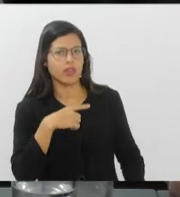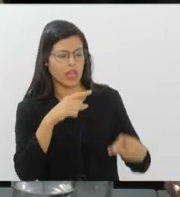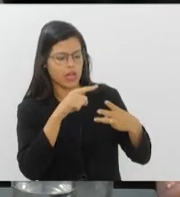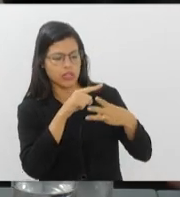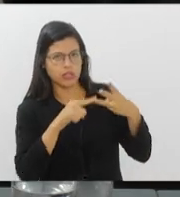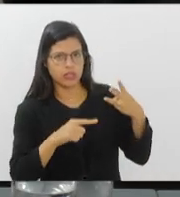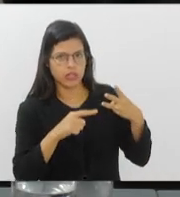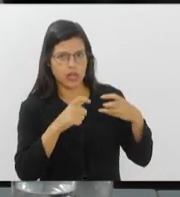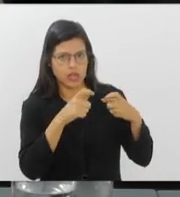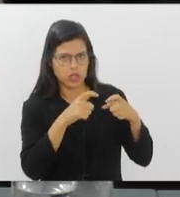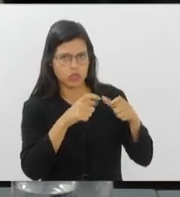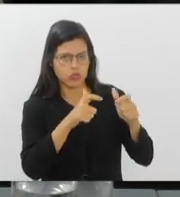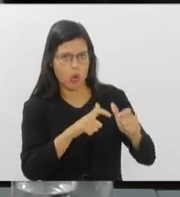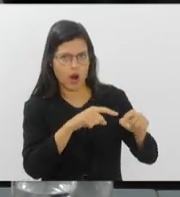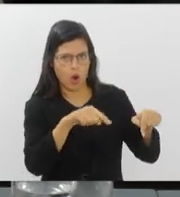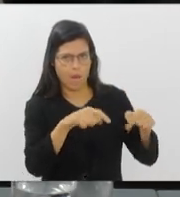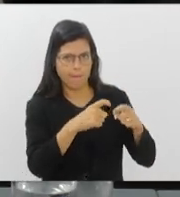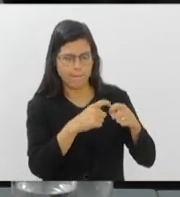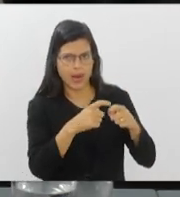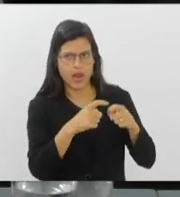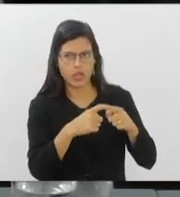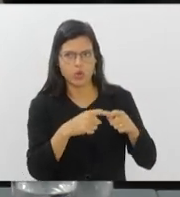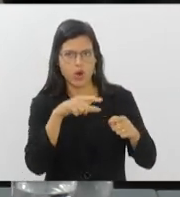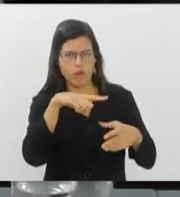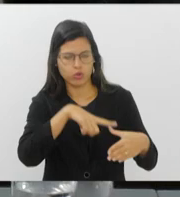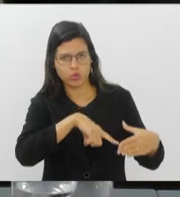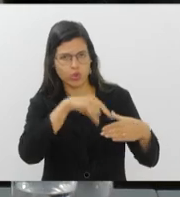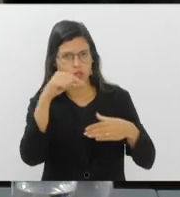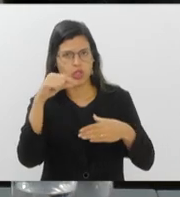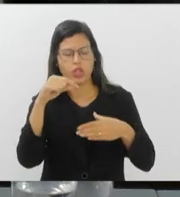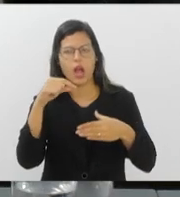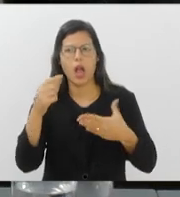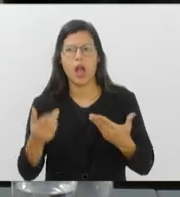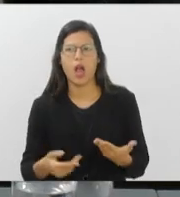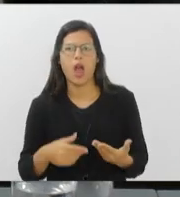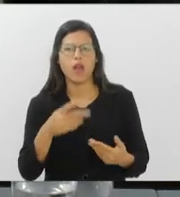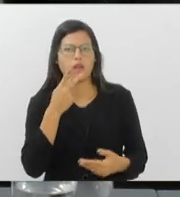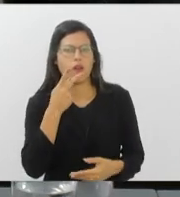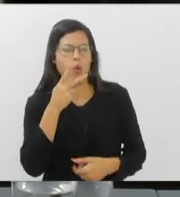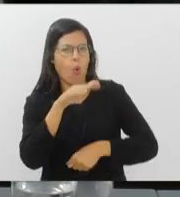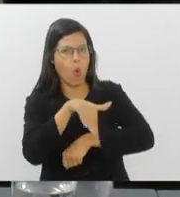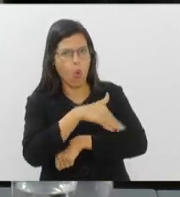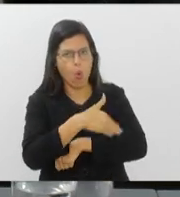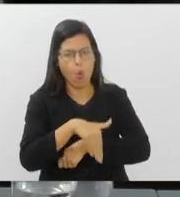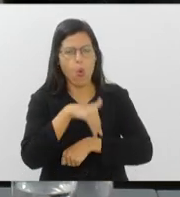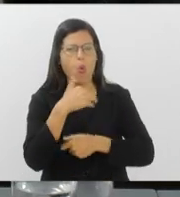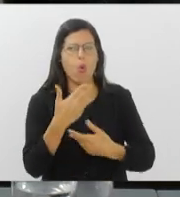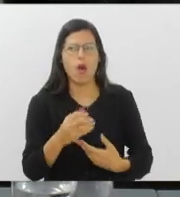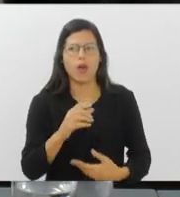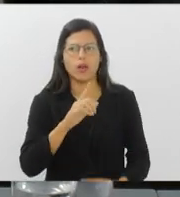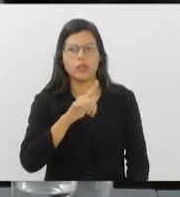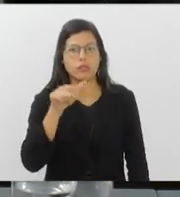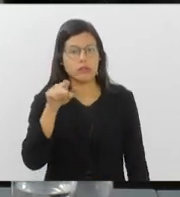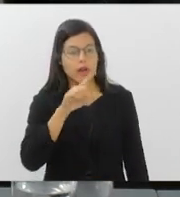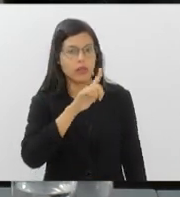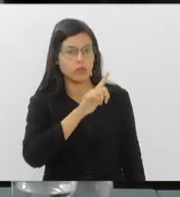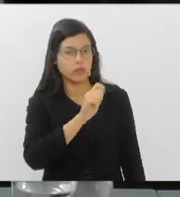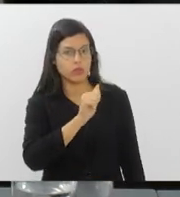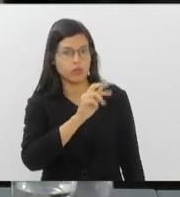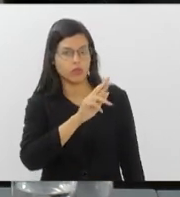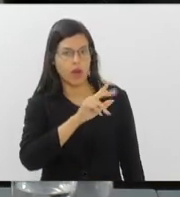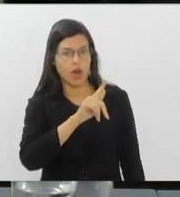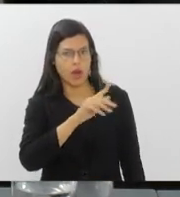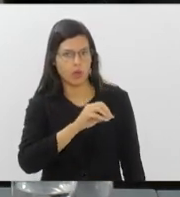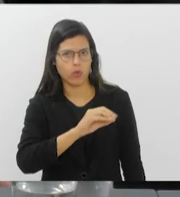vi o sorteio, mas ele não. Está sorteada a clínica da rua tal, tal, tal, no Largo do Machado. Eu